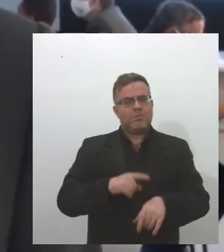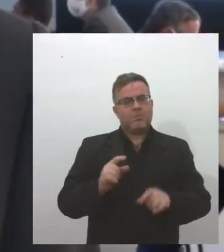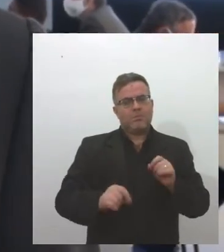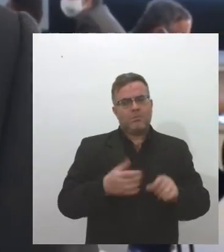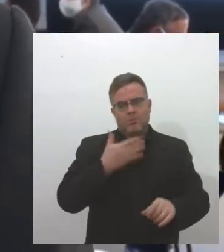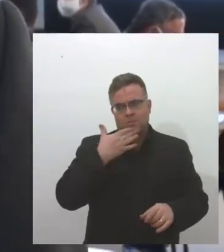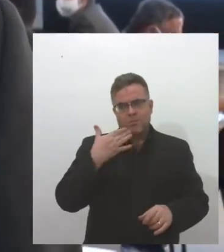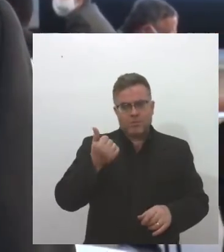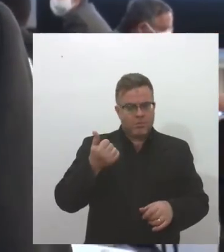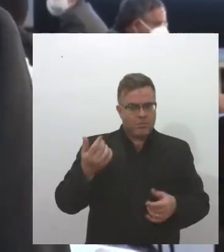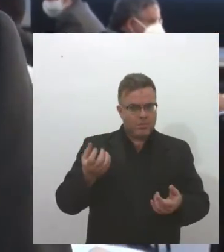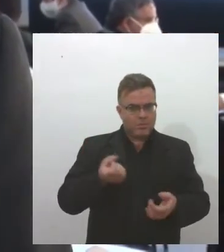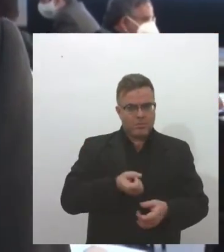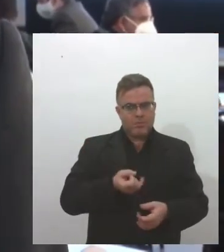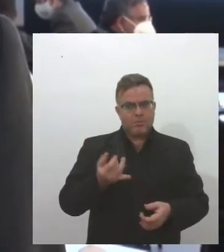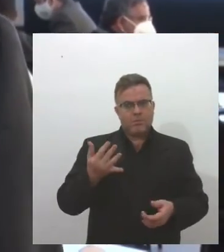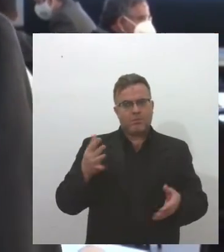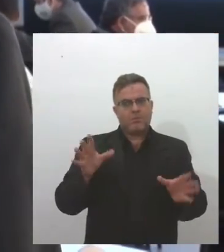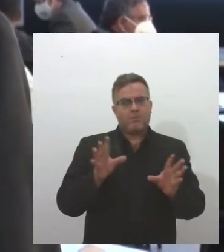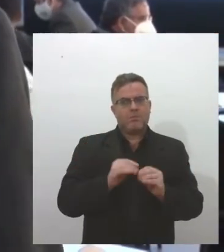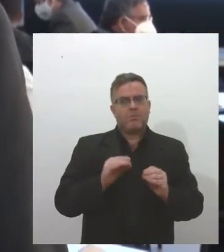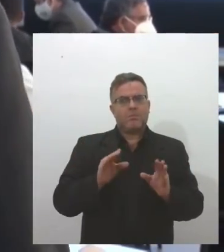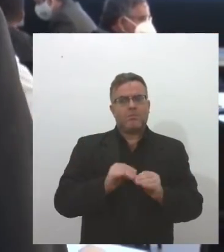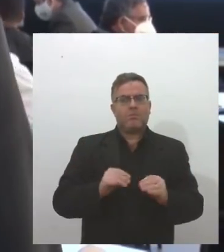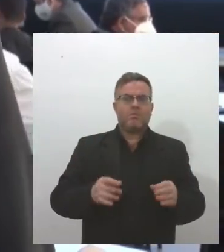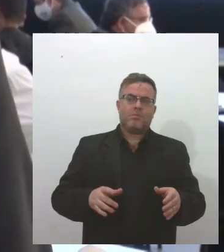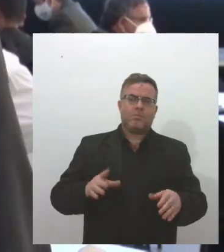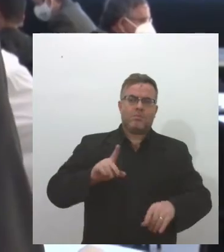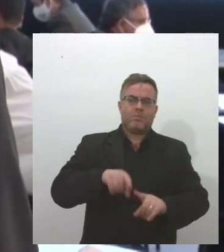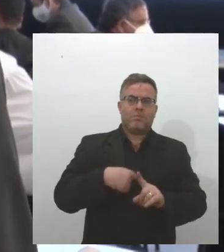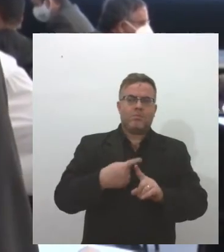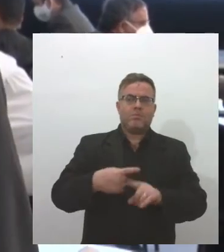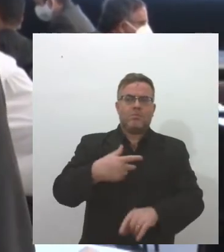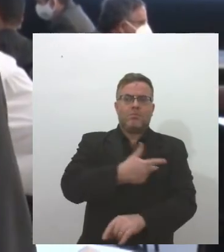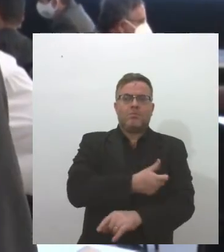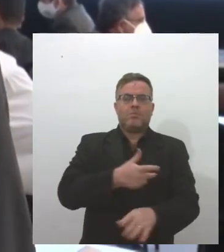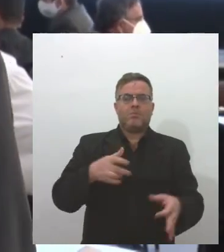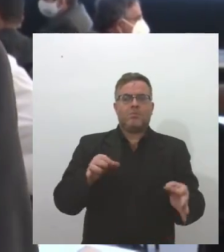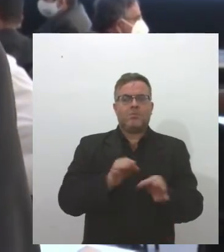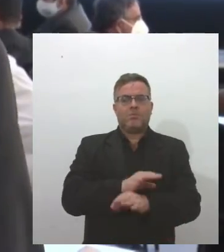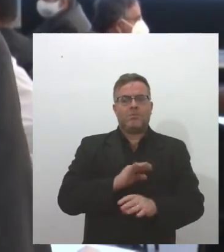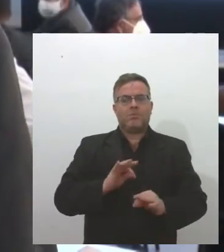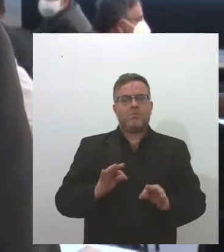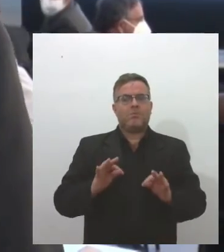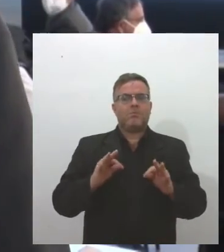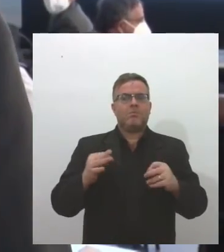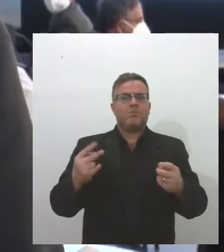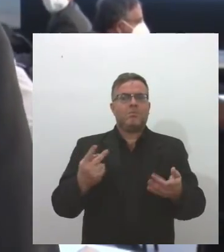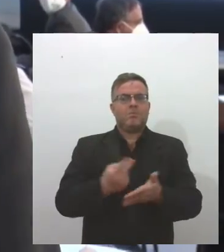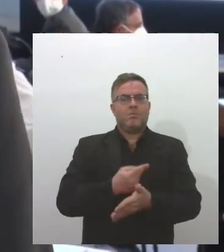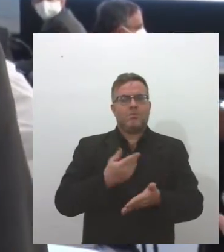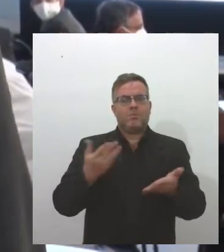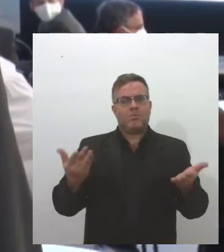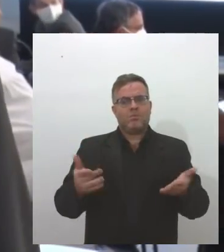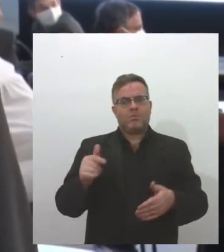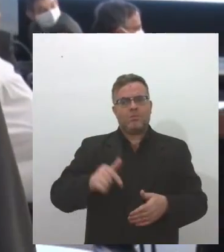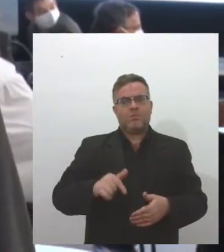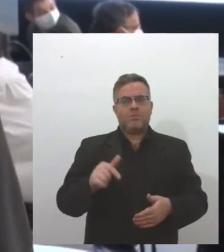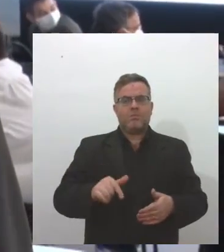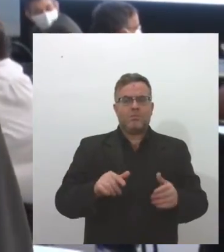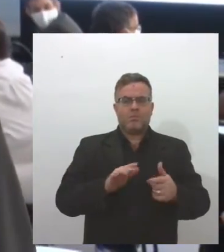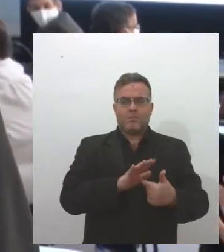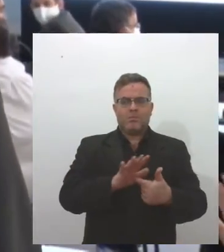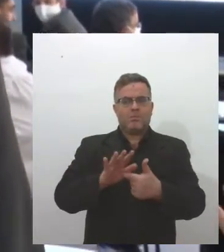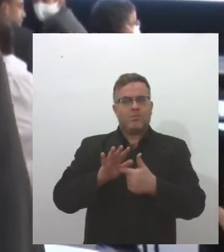dos números, dos indicativos, do aumento da vacinação, de tudo que está sendo feito para combater essa pandemia. Os resultados começam